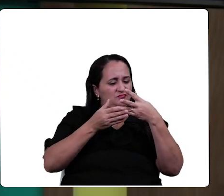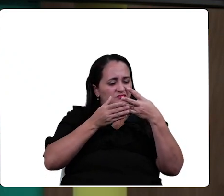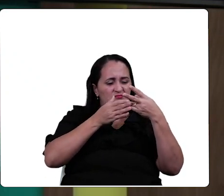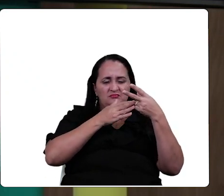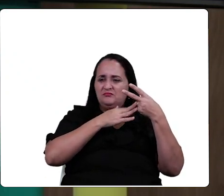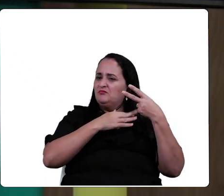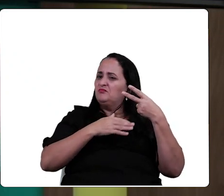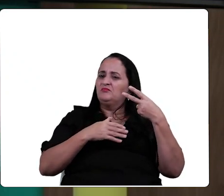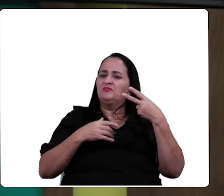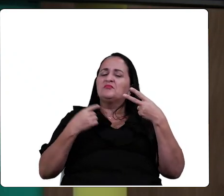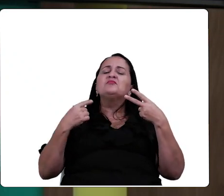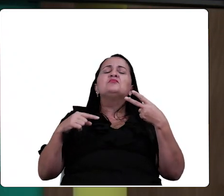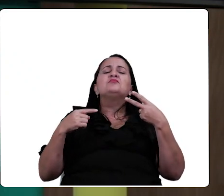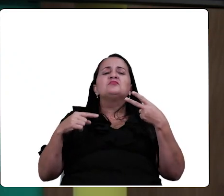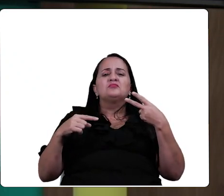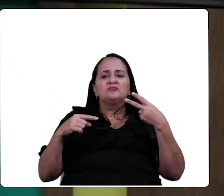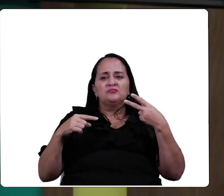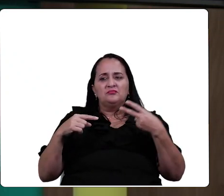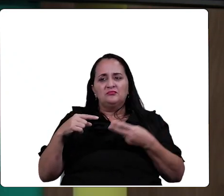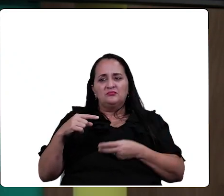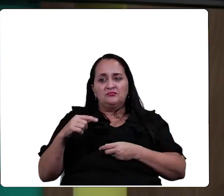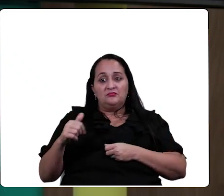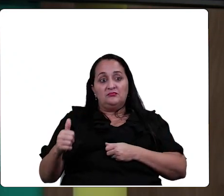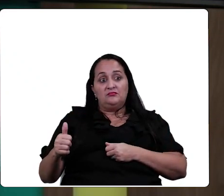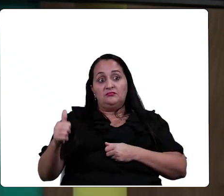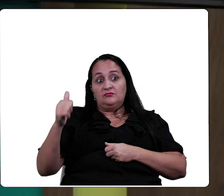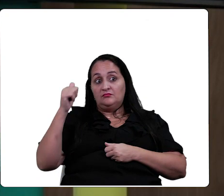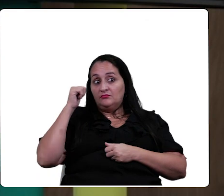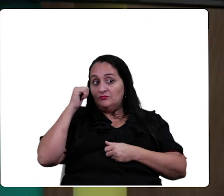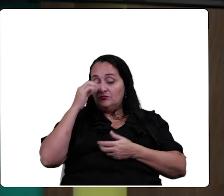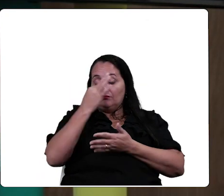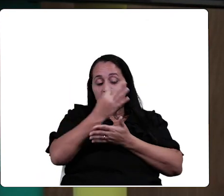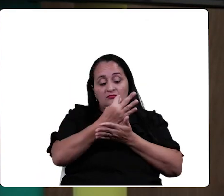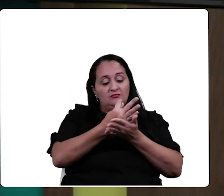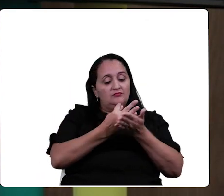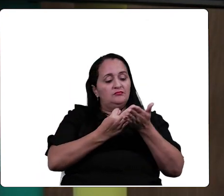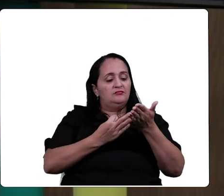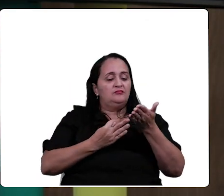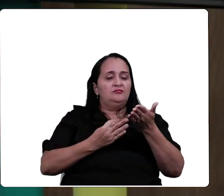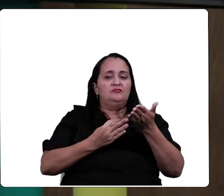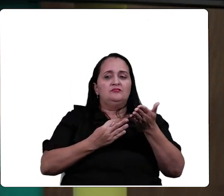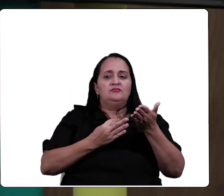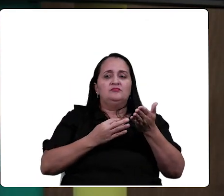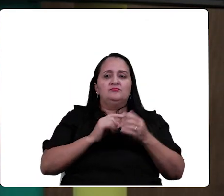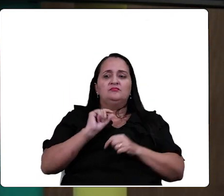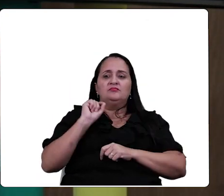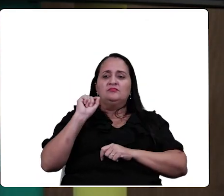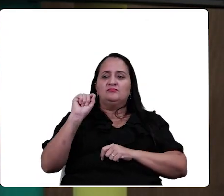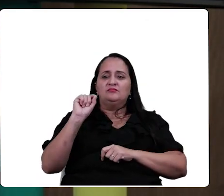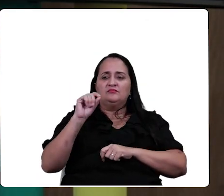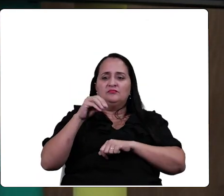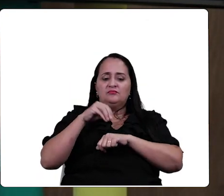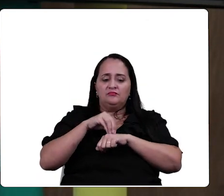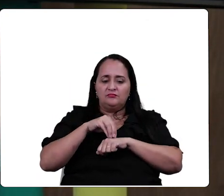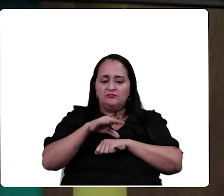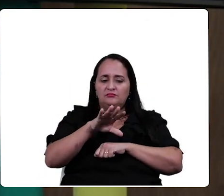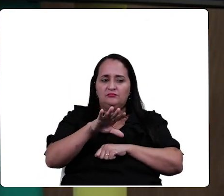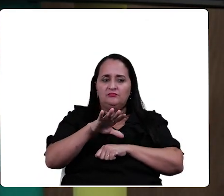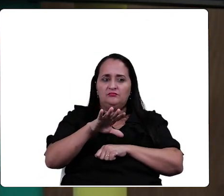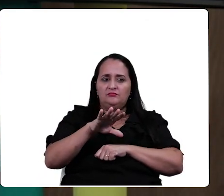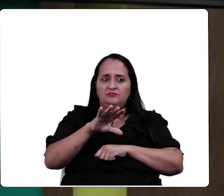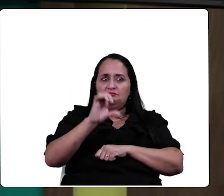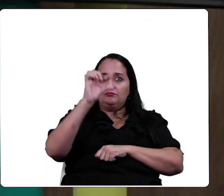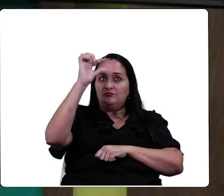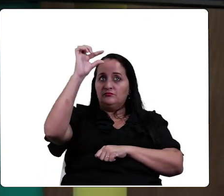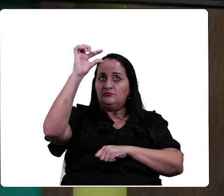Vou excluir. Por quê, Pro? Porque lá no meu título, o título é uma pista. É só uma